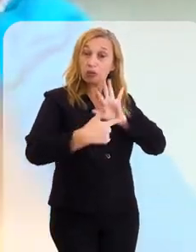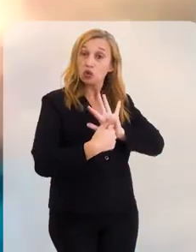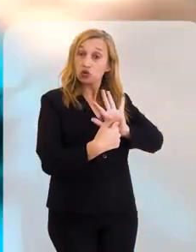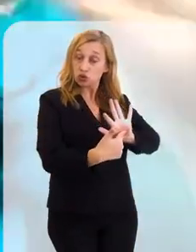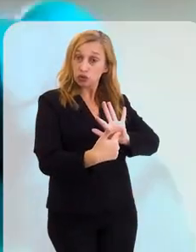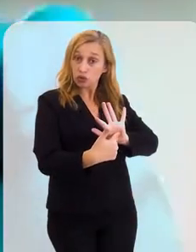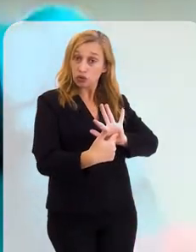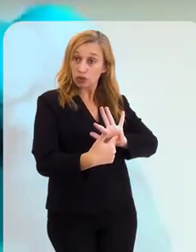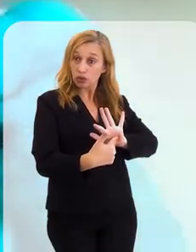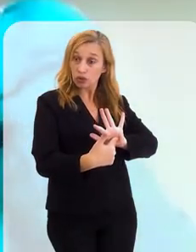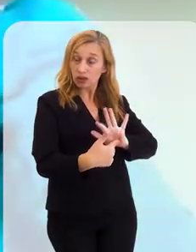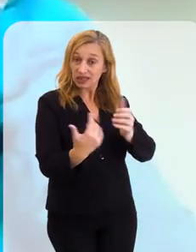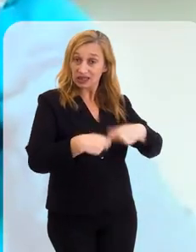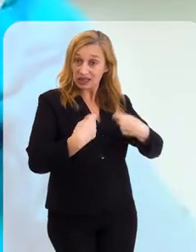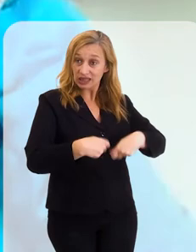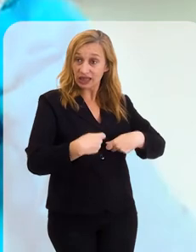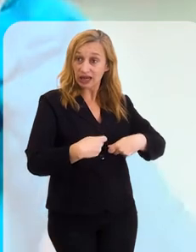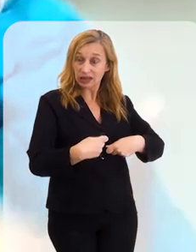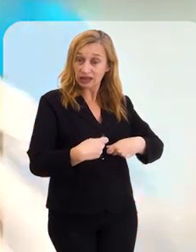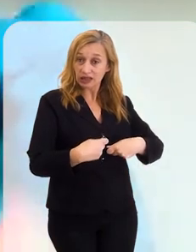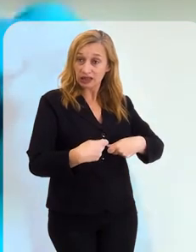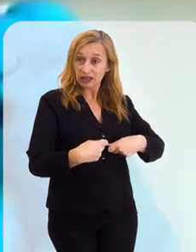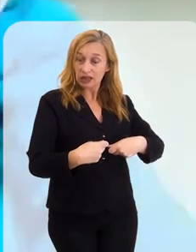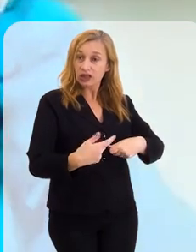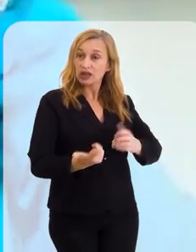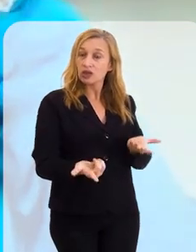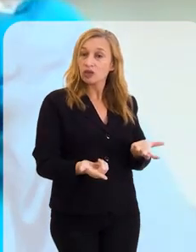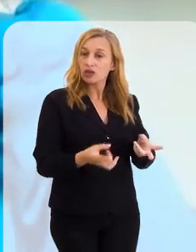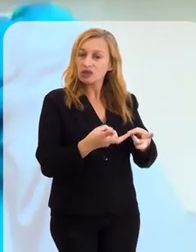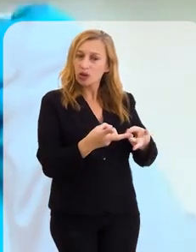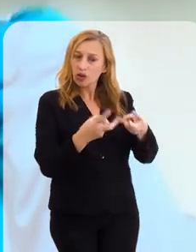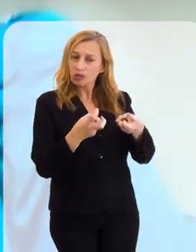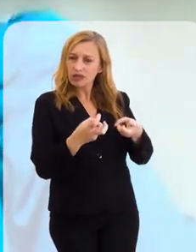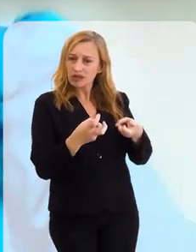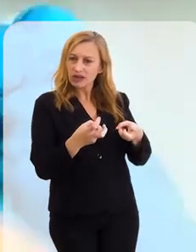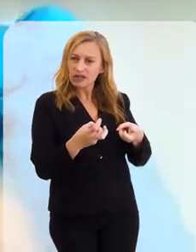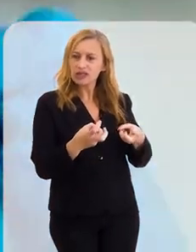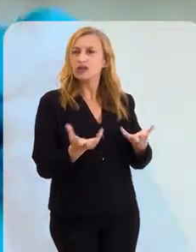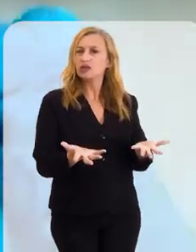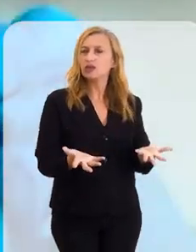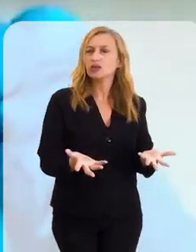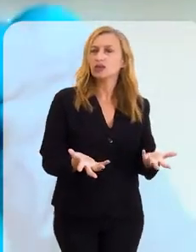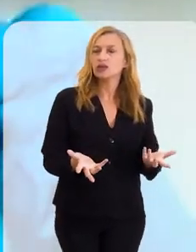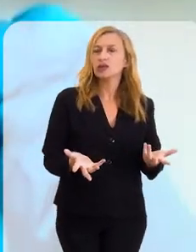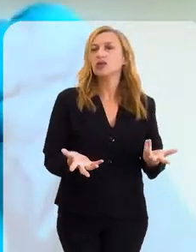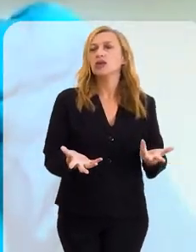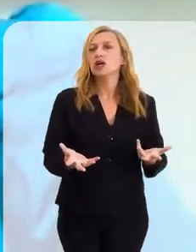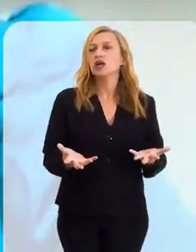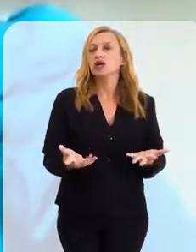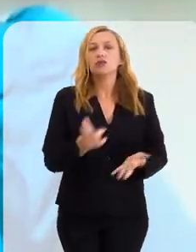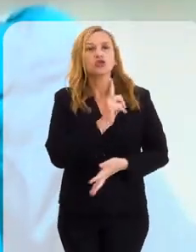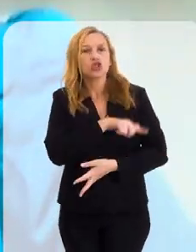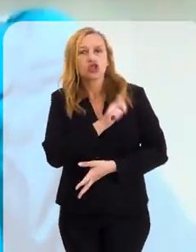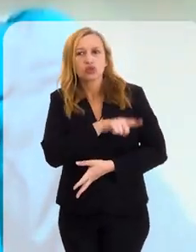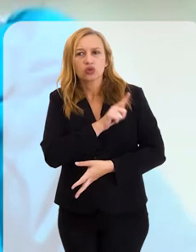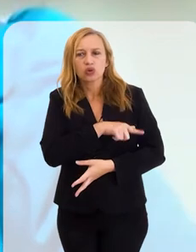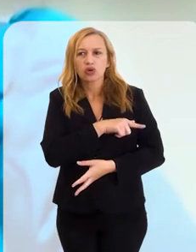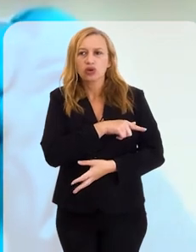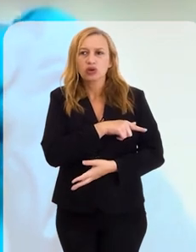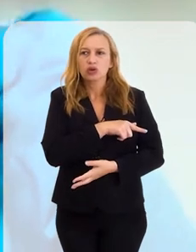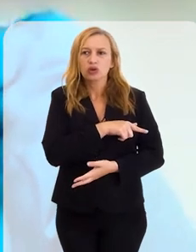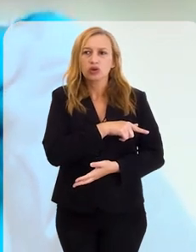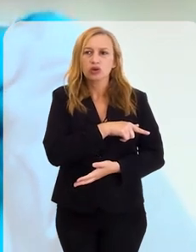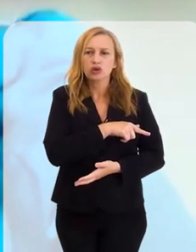esse ambiente emergiu, não é? E com essa imersão desses fenômenos mais afetivos e